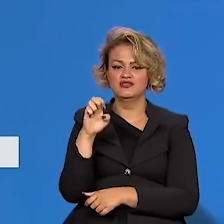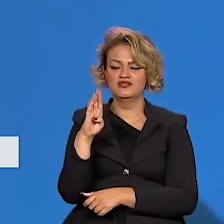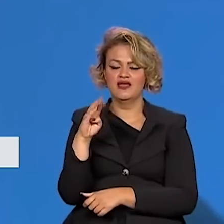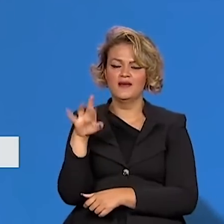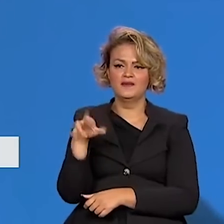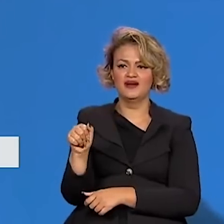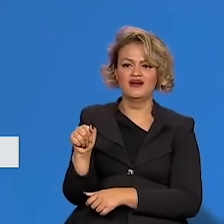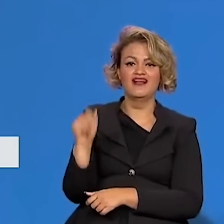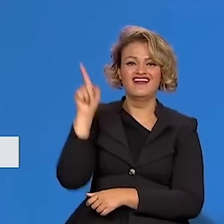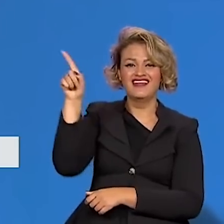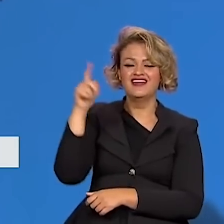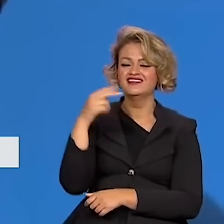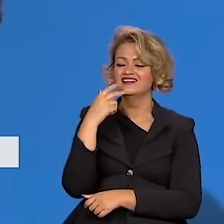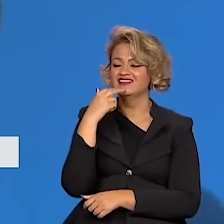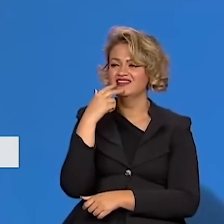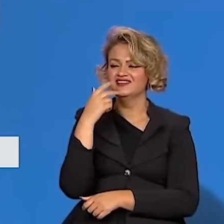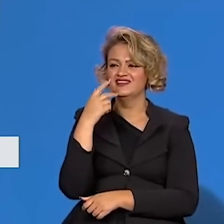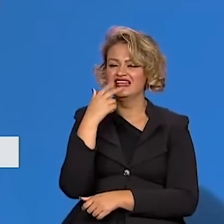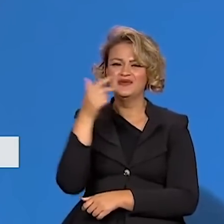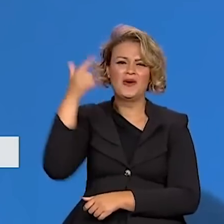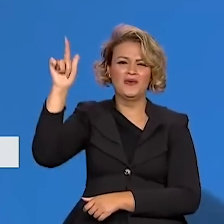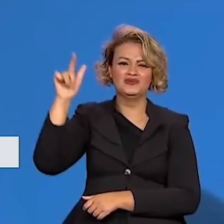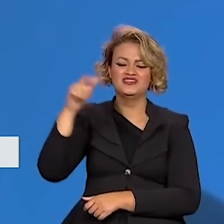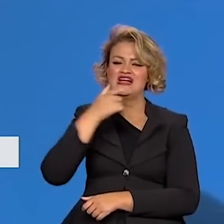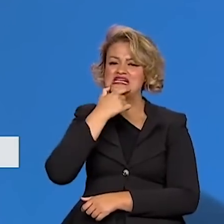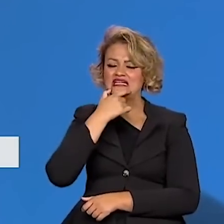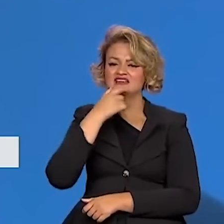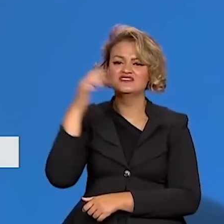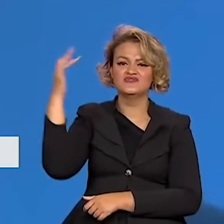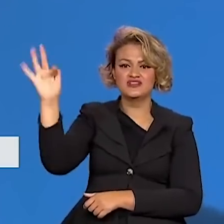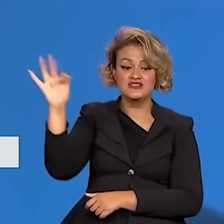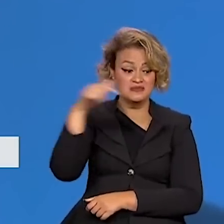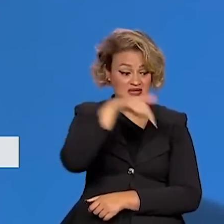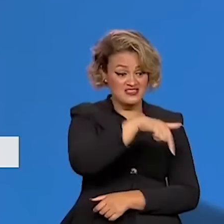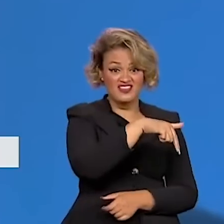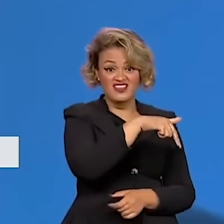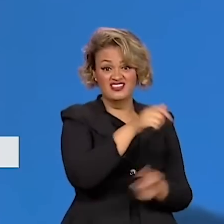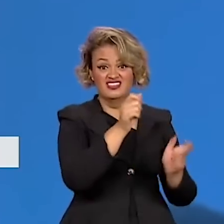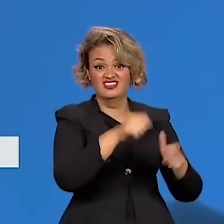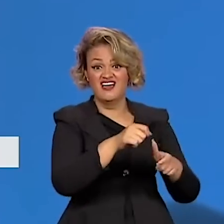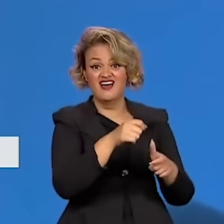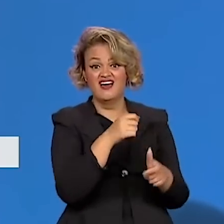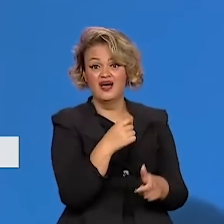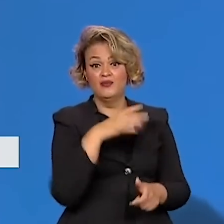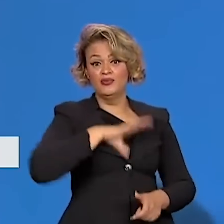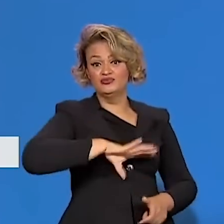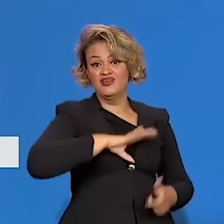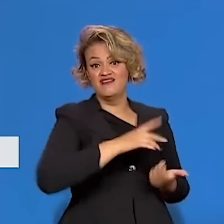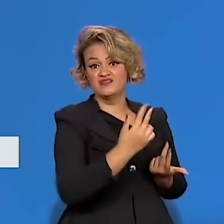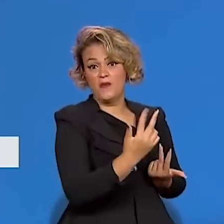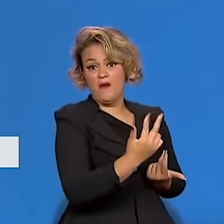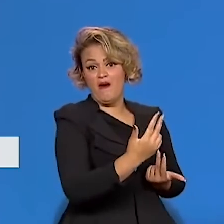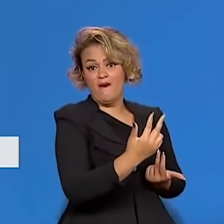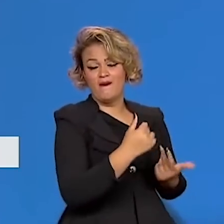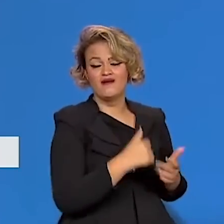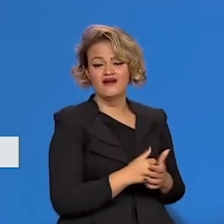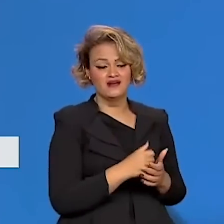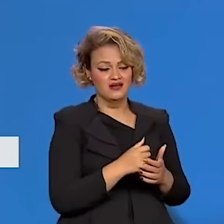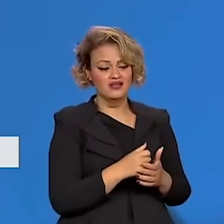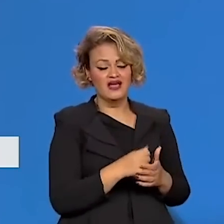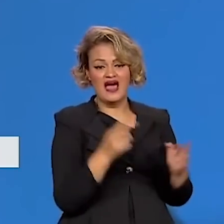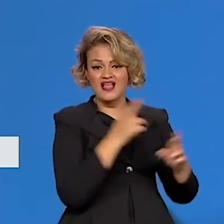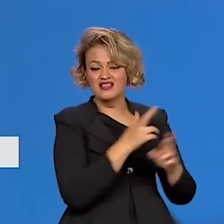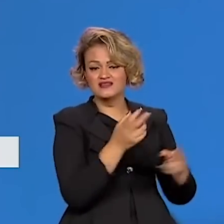aqui não aqui o cara fala português e ele pode vender as nossas coisas de comprar as coisas de Portugal com muito mais